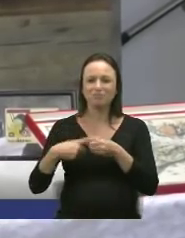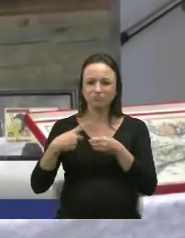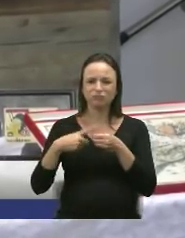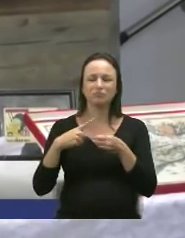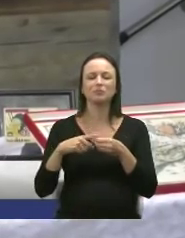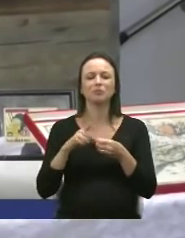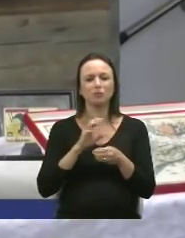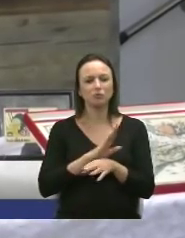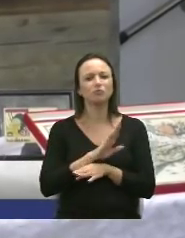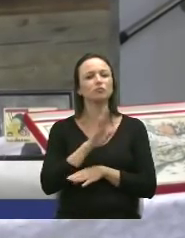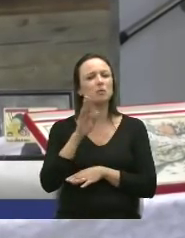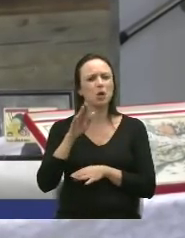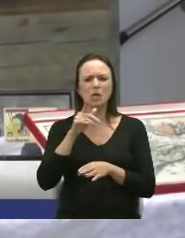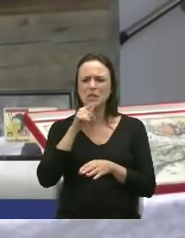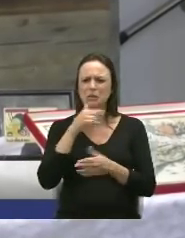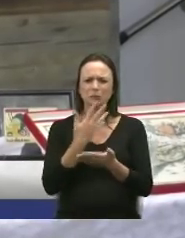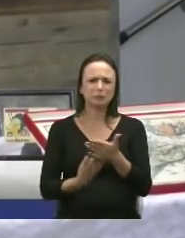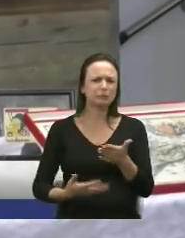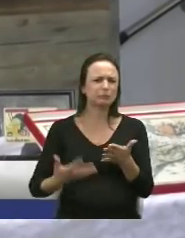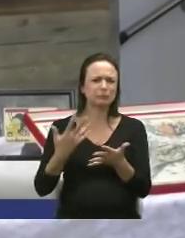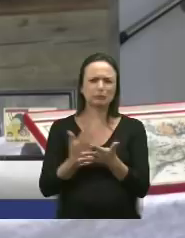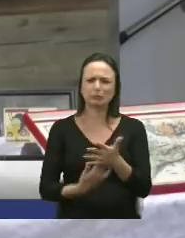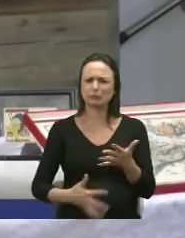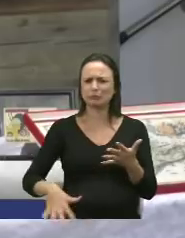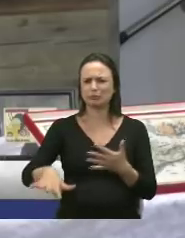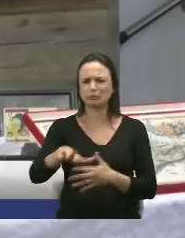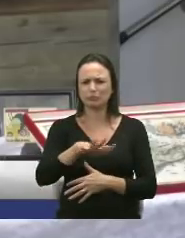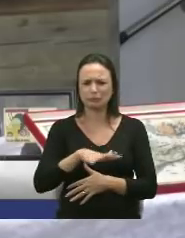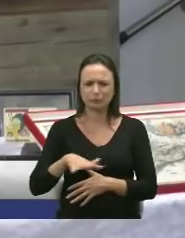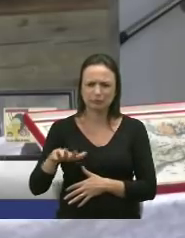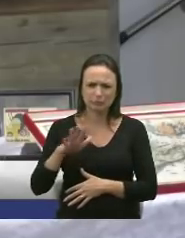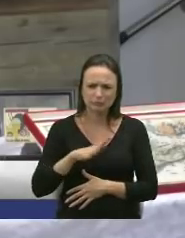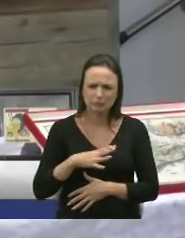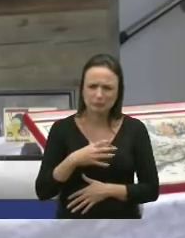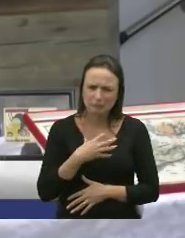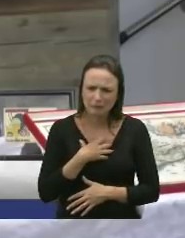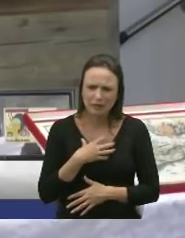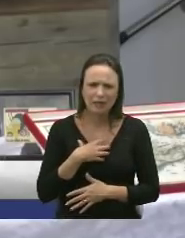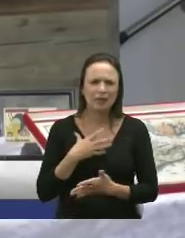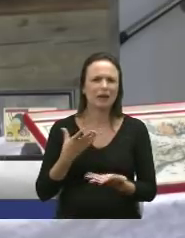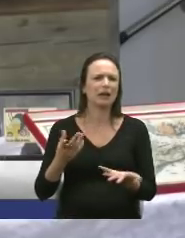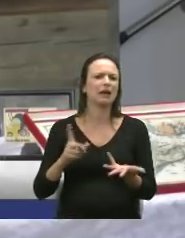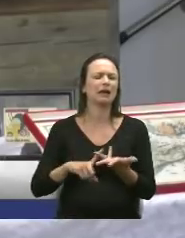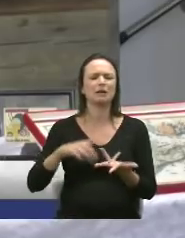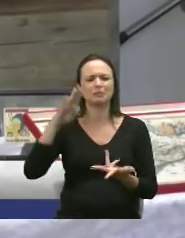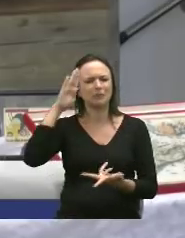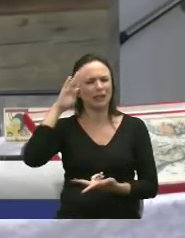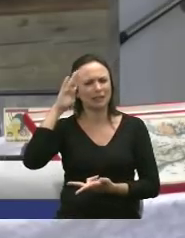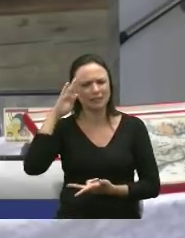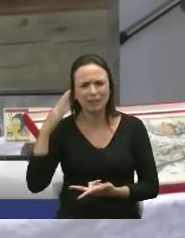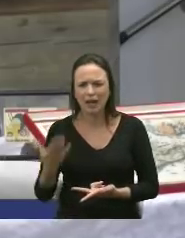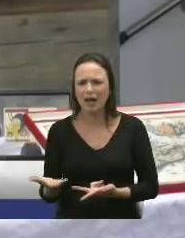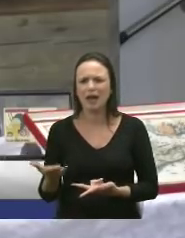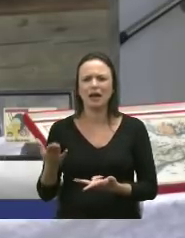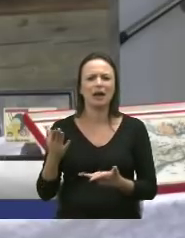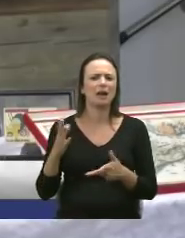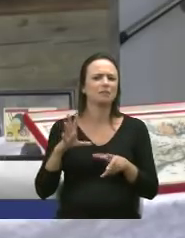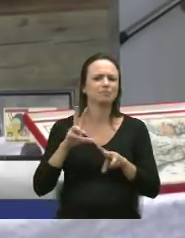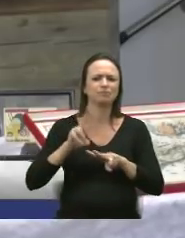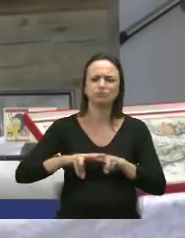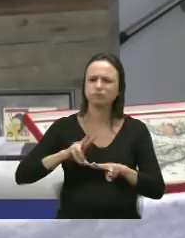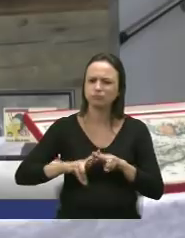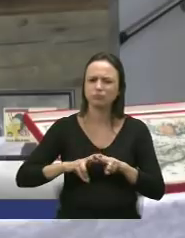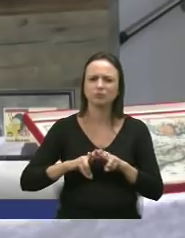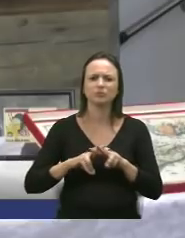que eram constitucionalistas. Na Bahia, estudantes também detidos, militares detidos. A maior batalha naval